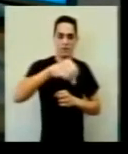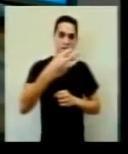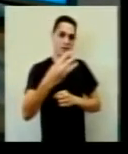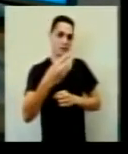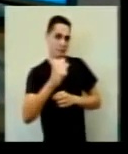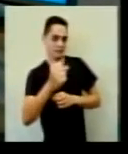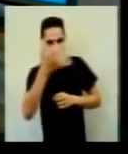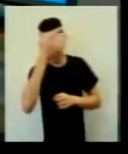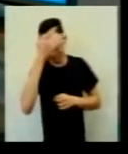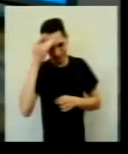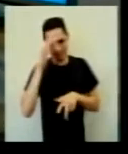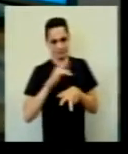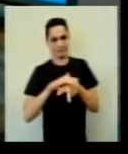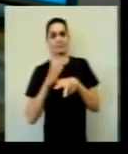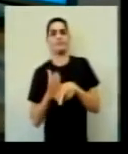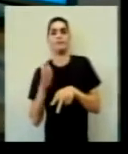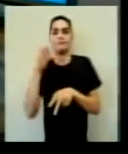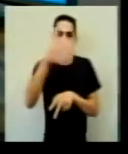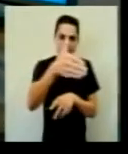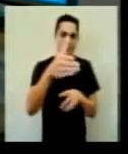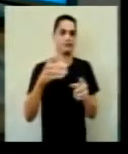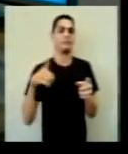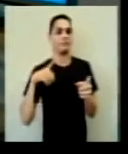respiratórias atenderam